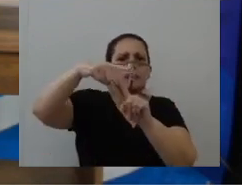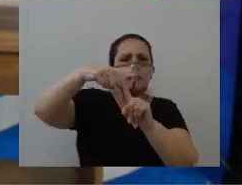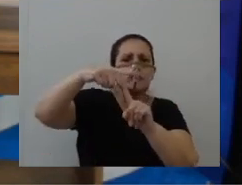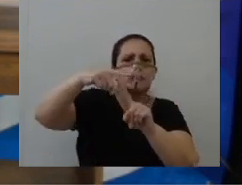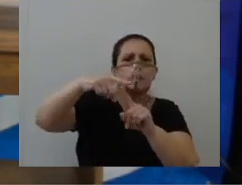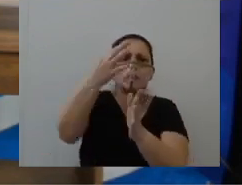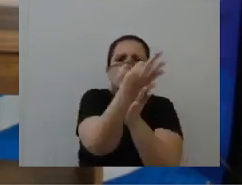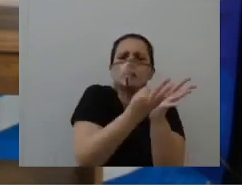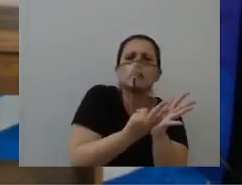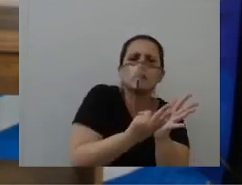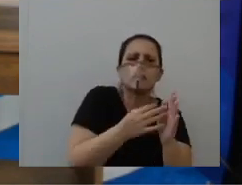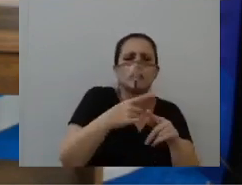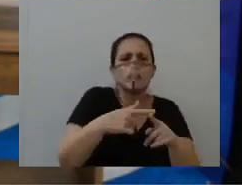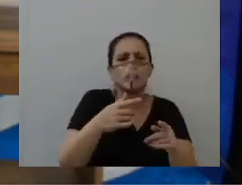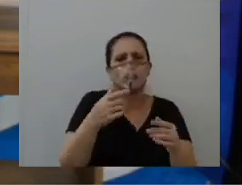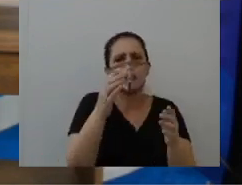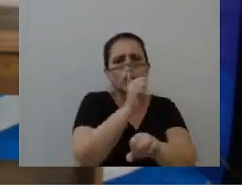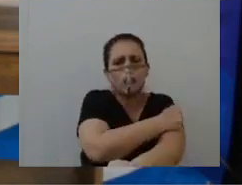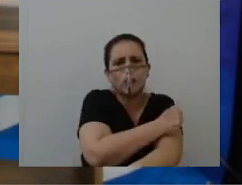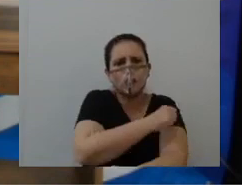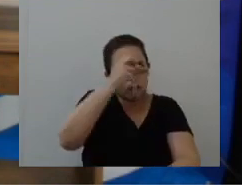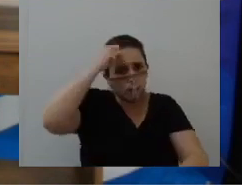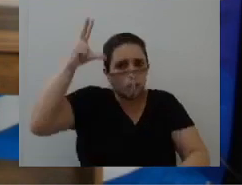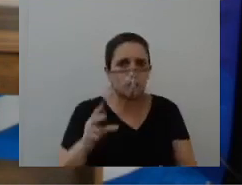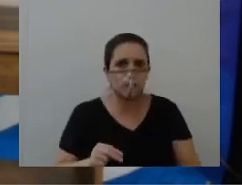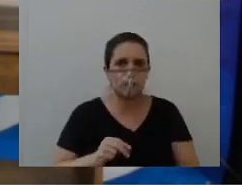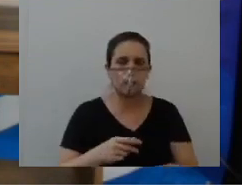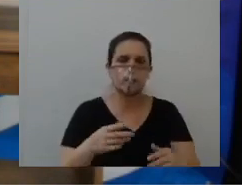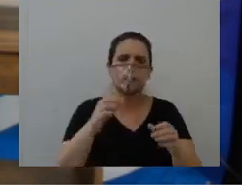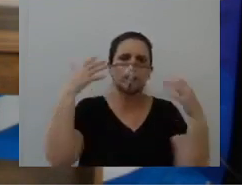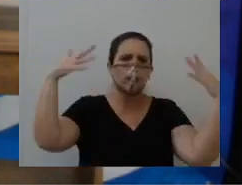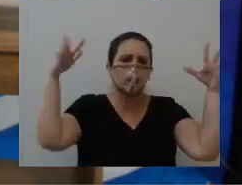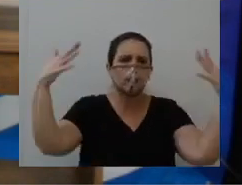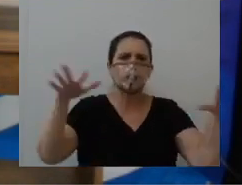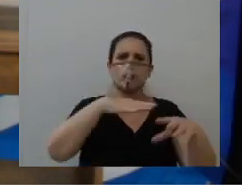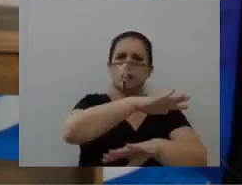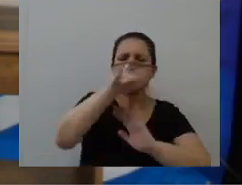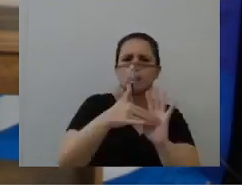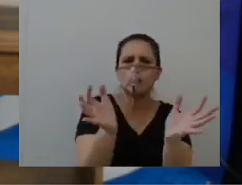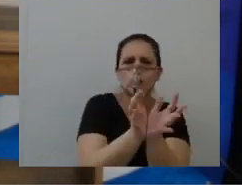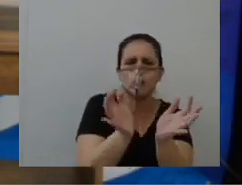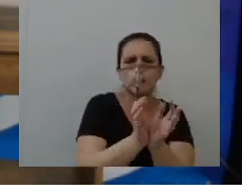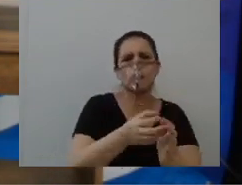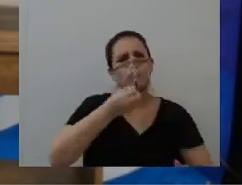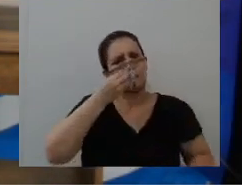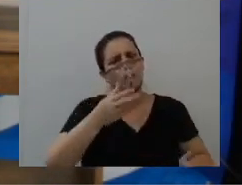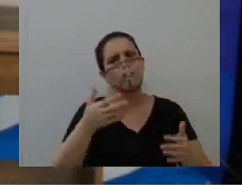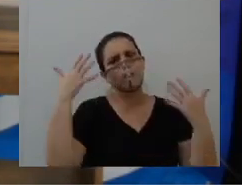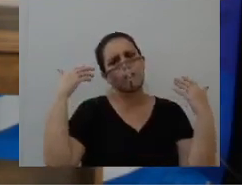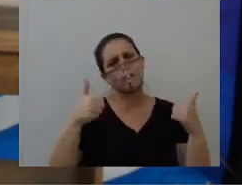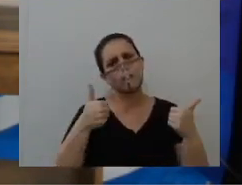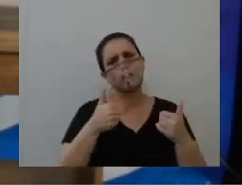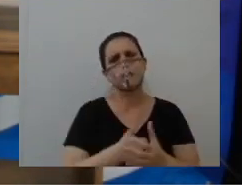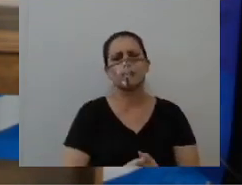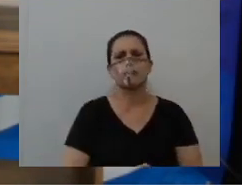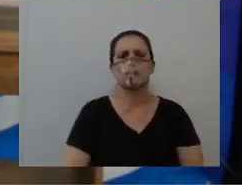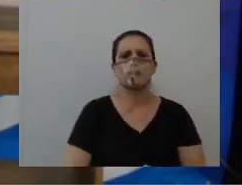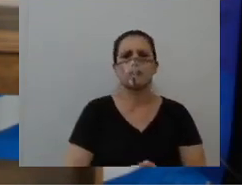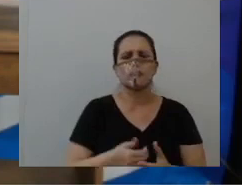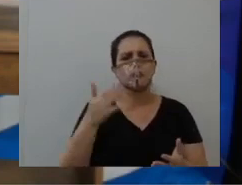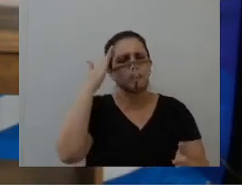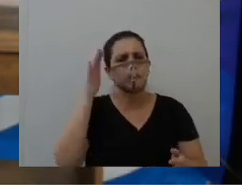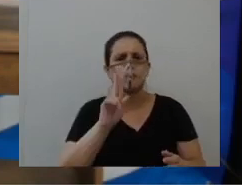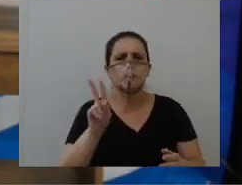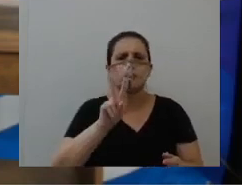espertos no momento da atividade complementar da videoaula. Ótima aula, parabéns a toda a equipe. Valeu, professora Welda, ou Velda, acho que é Welda,